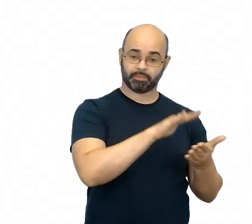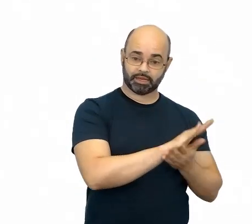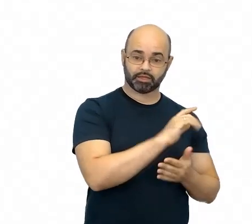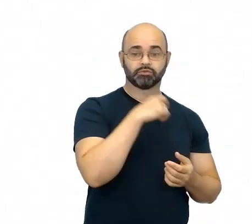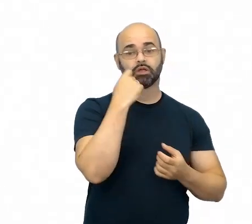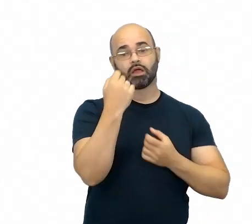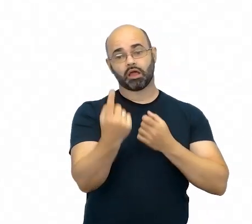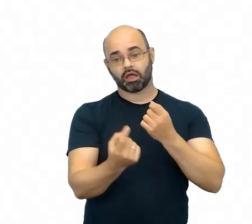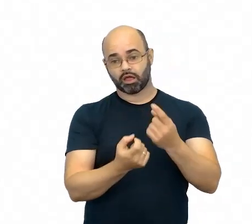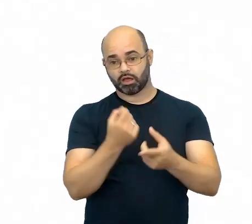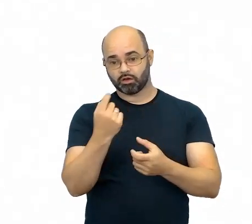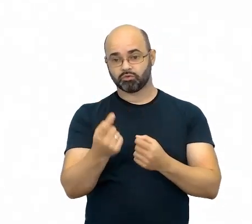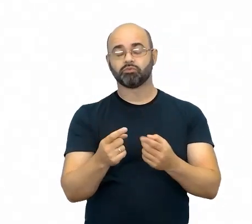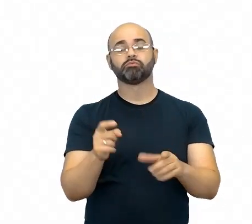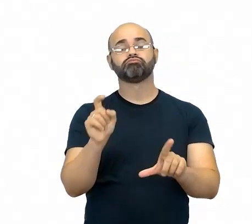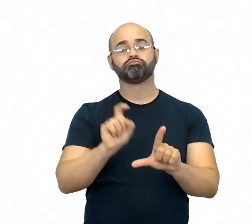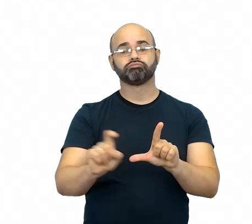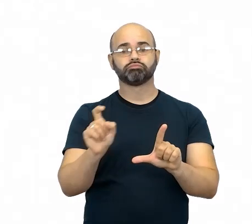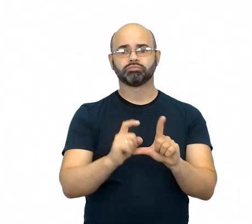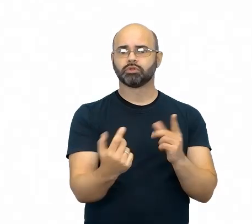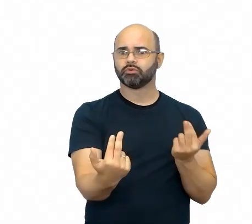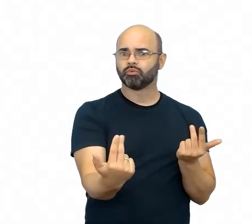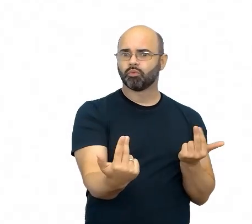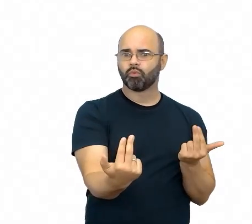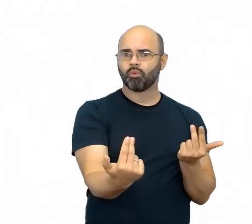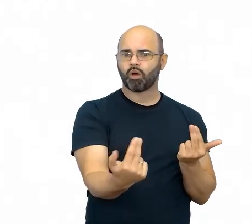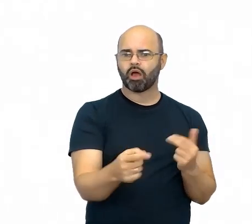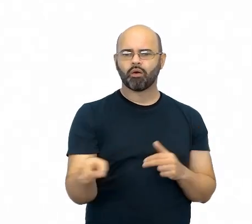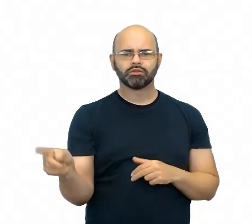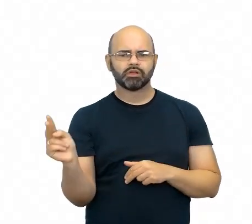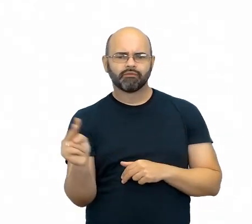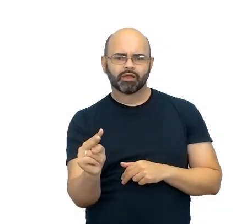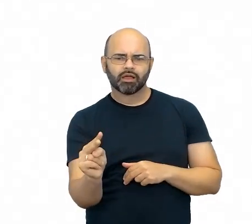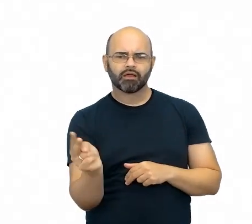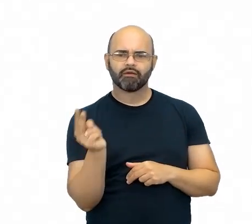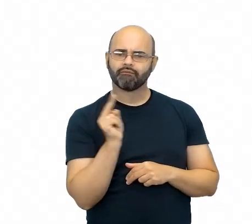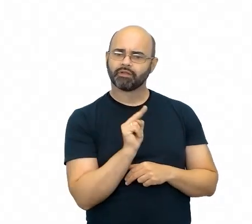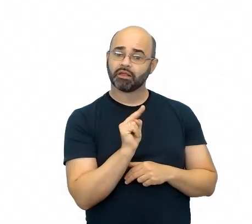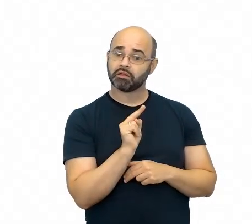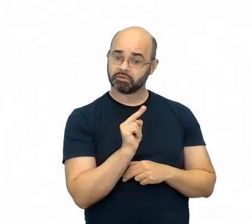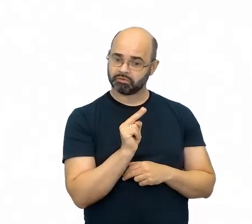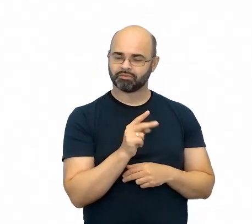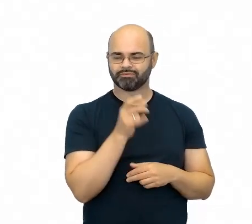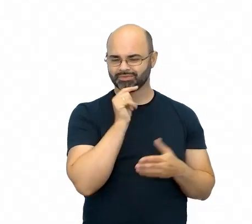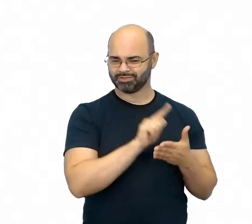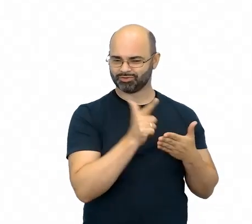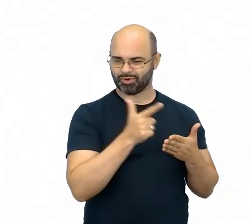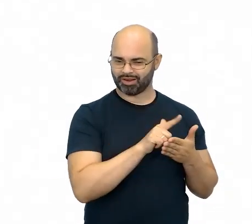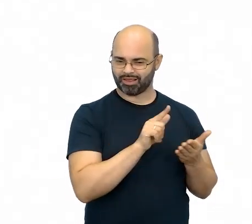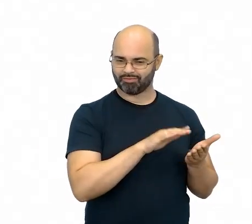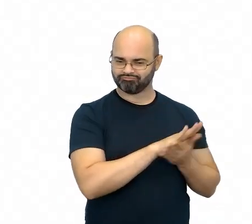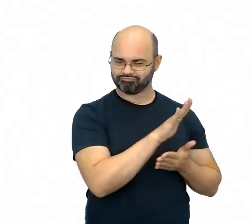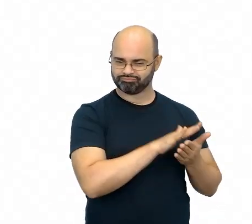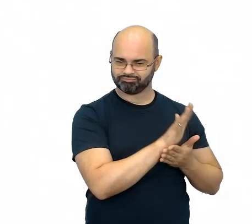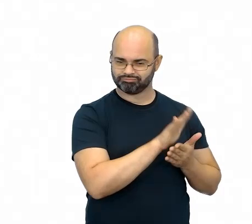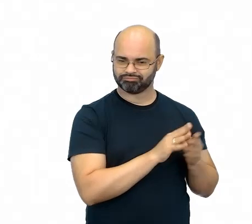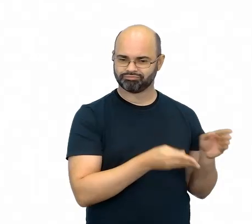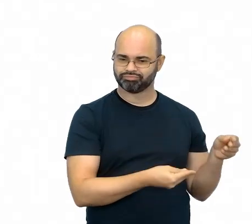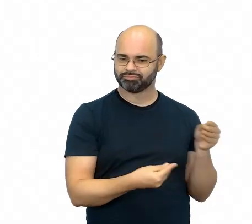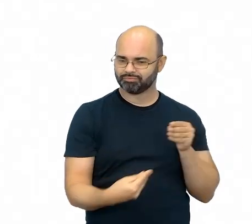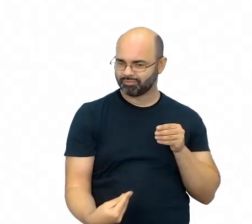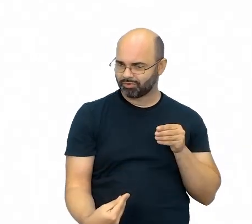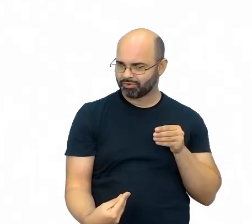Destaque isso para eles. Se possível, demonstre mostrando os jornais em suas versões impressas e